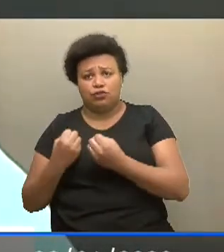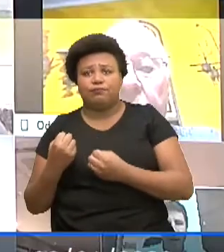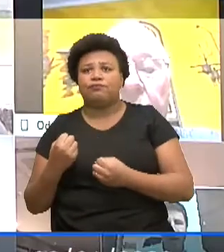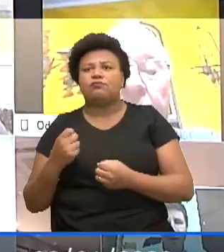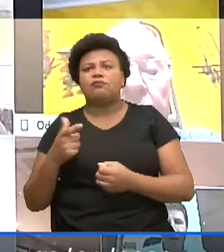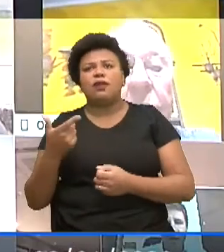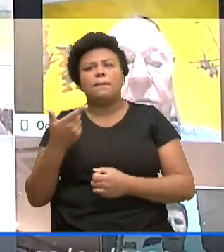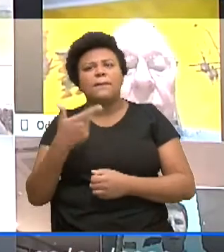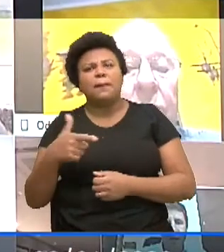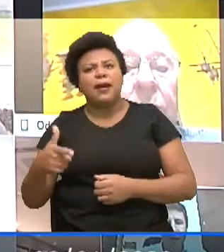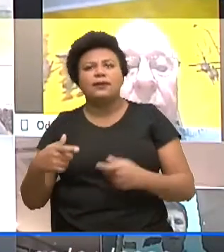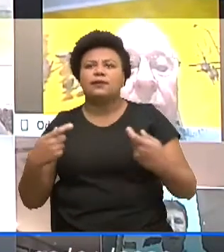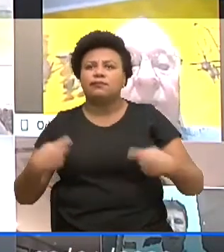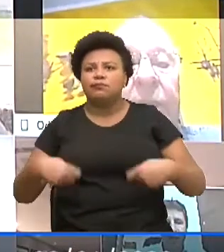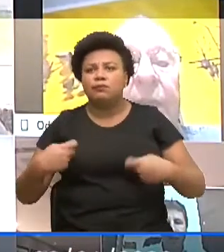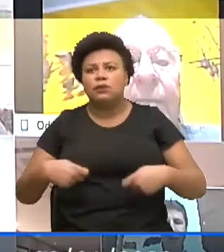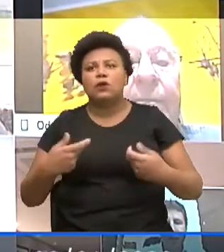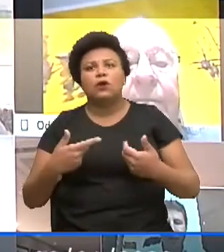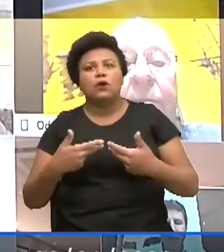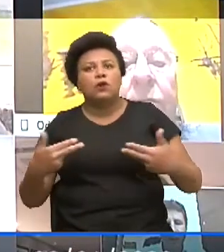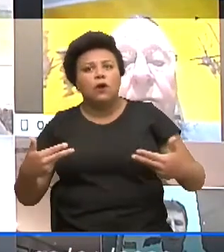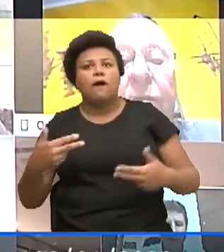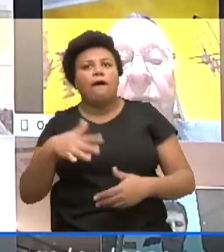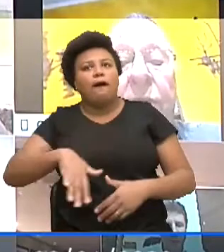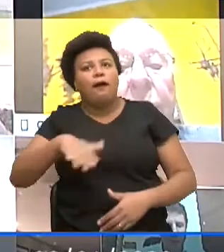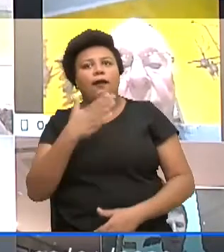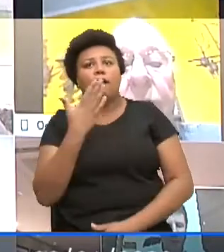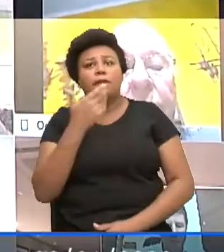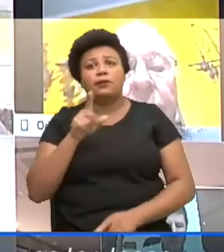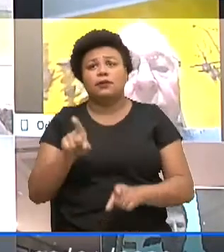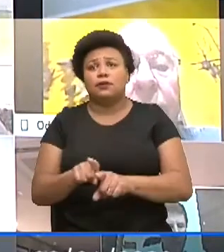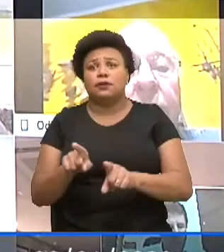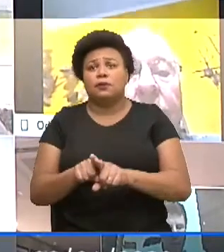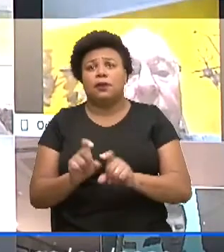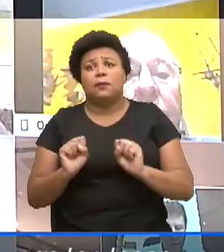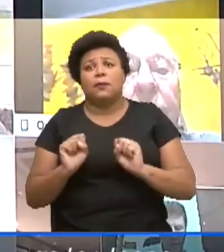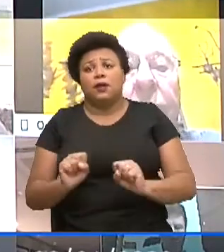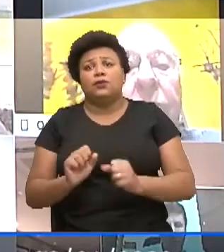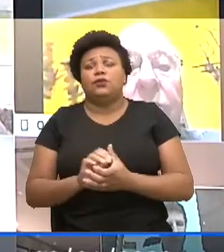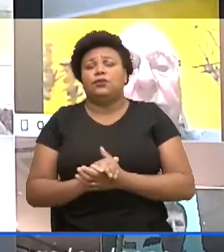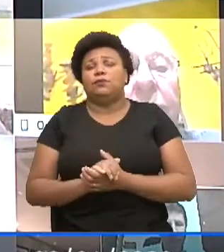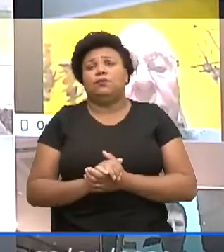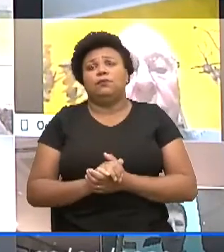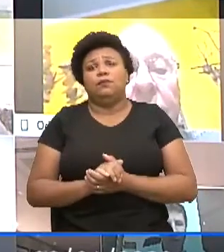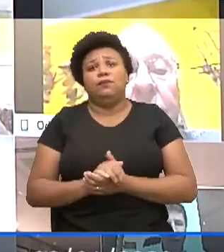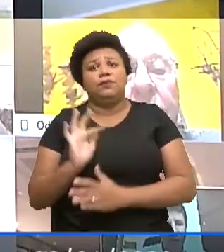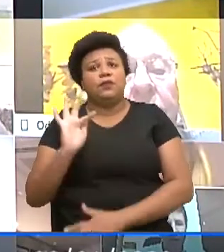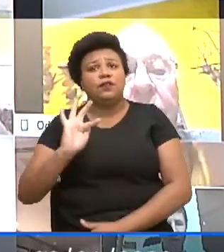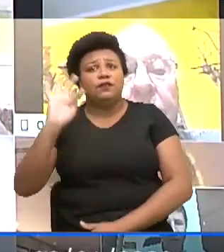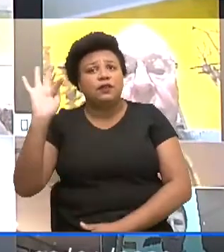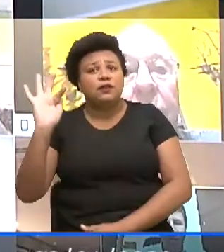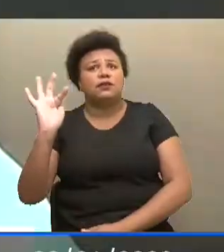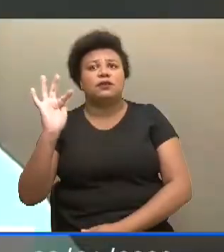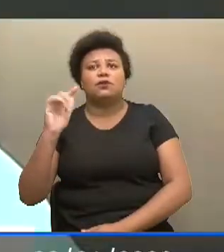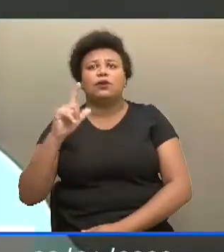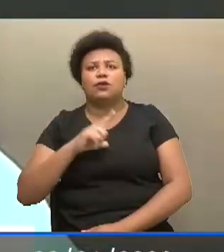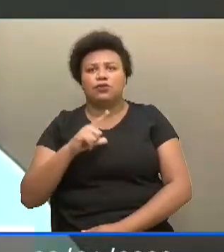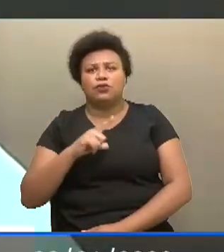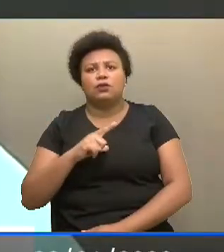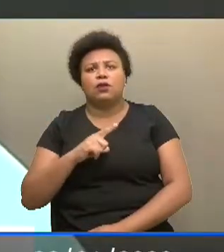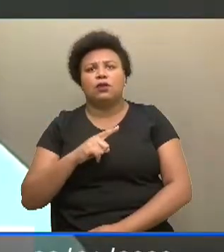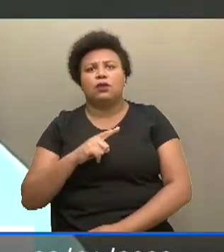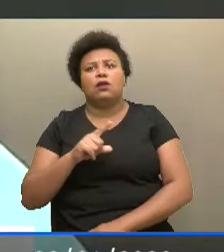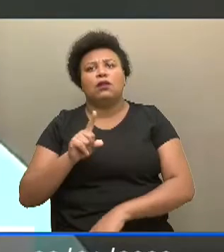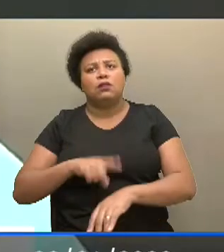algumas outras necessidades aí de outras áreas da alimentação também, depois a federação, enfim, a gente tem um espaço